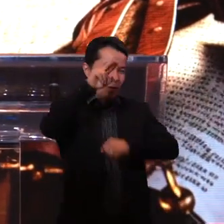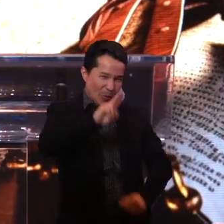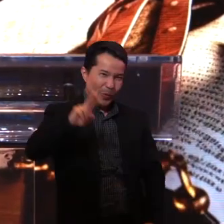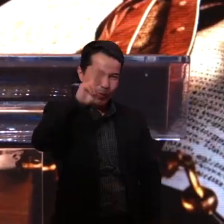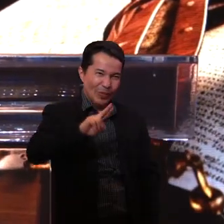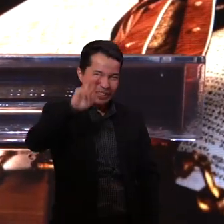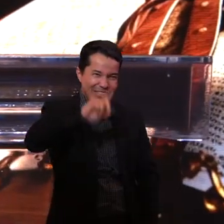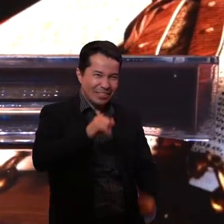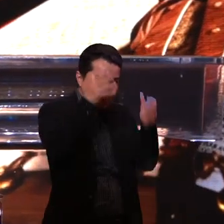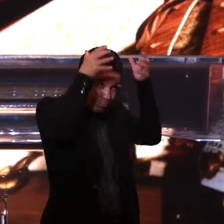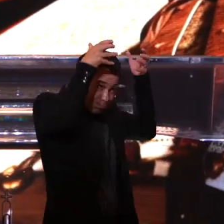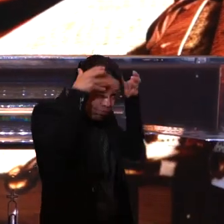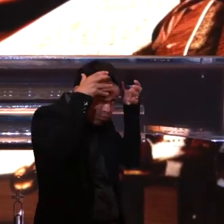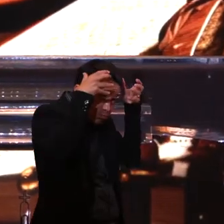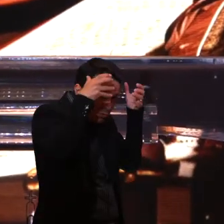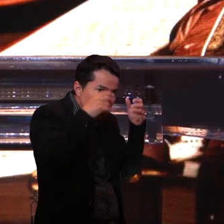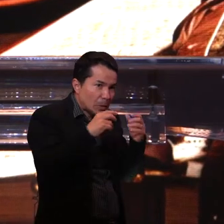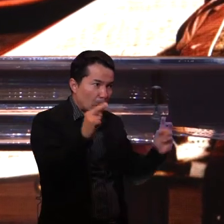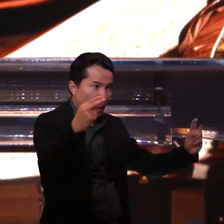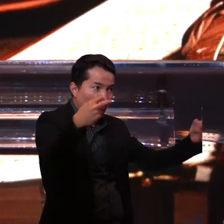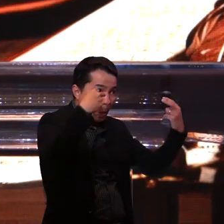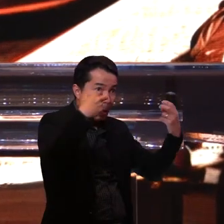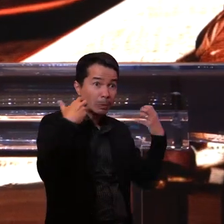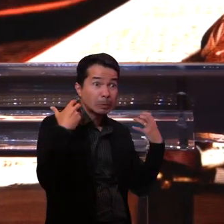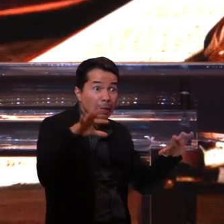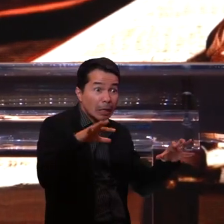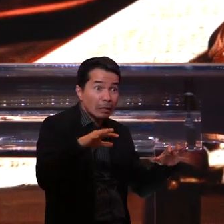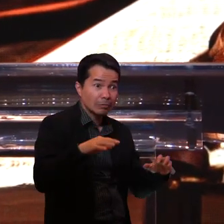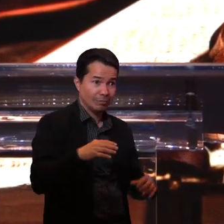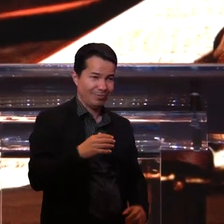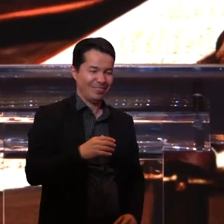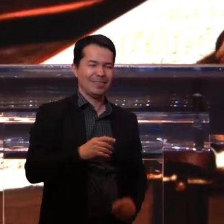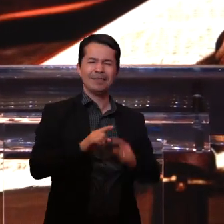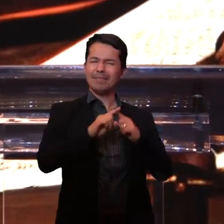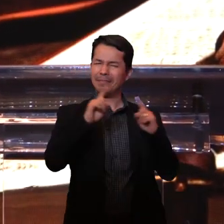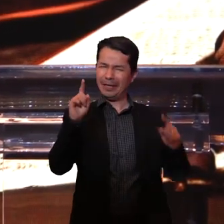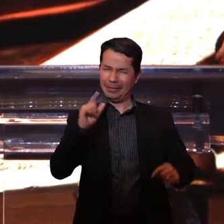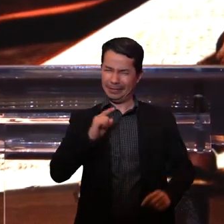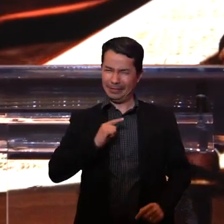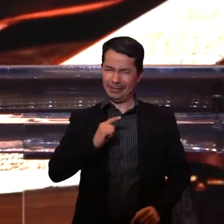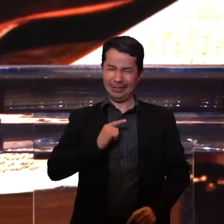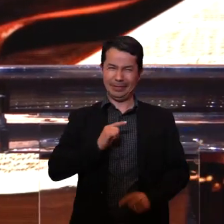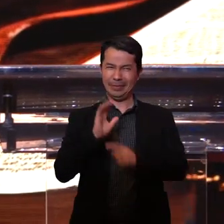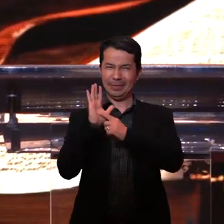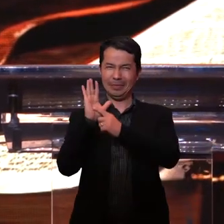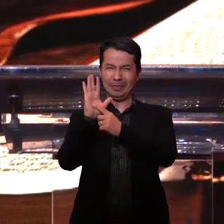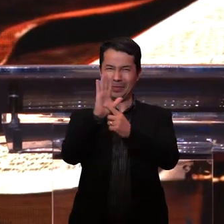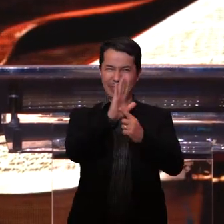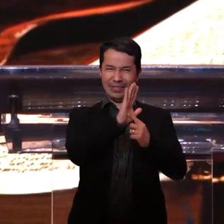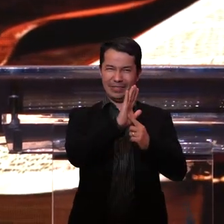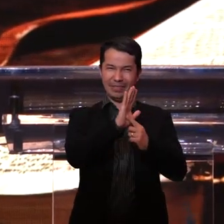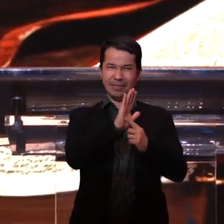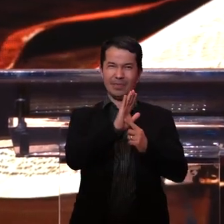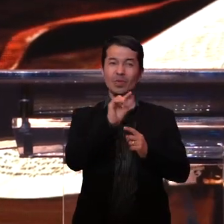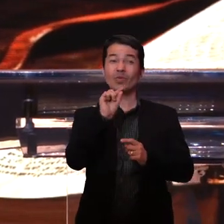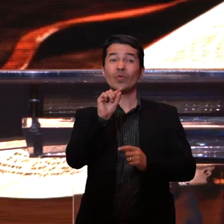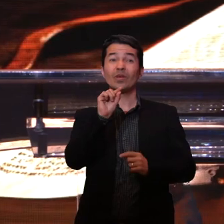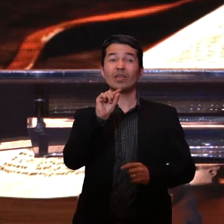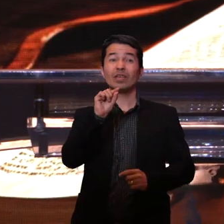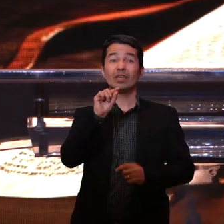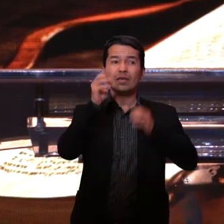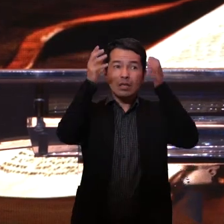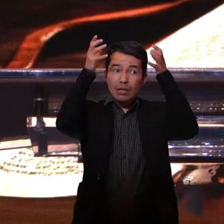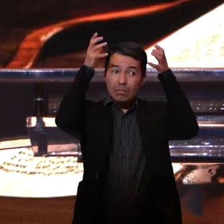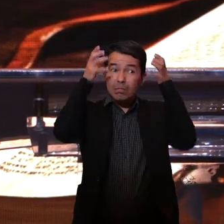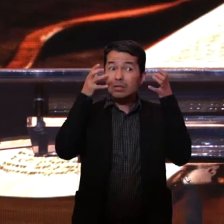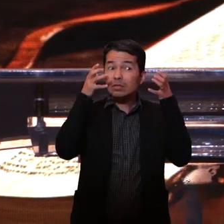olhares das crianças. Mas o filme vai mostrar que o capacete que ele escolheu não era